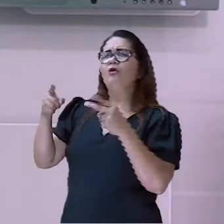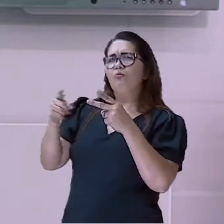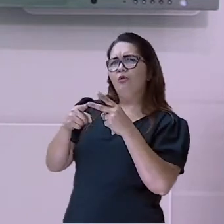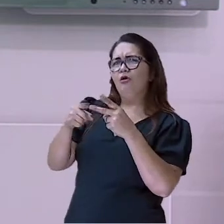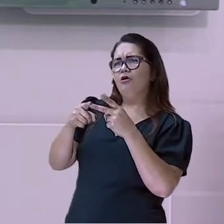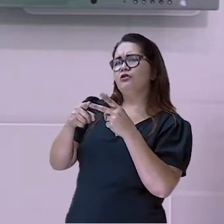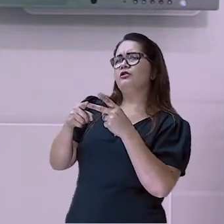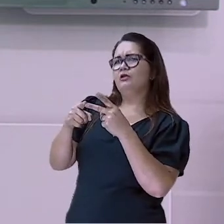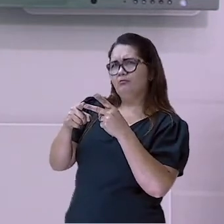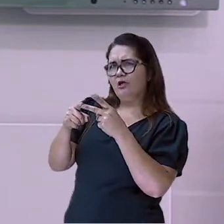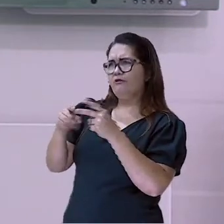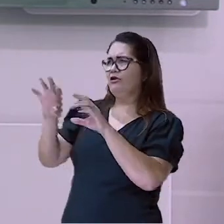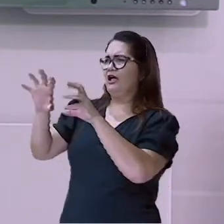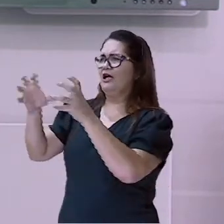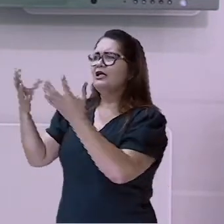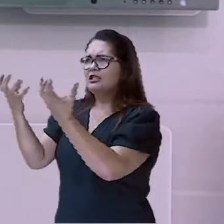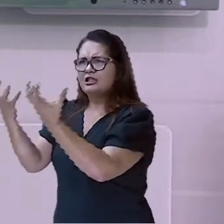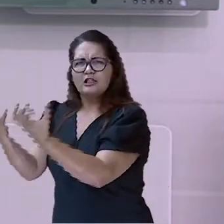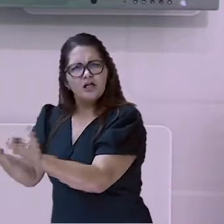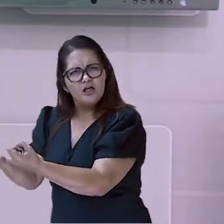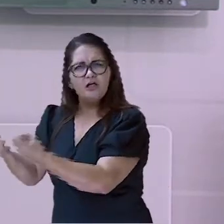seco. Vocês já ouviram falar lá